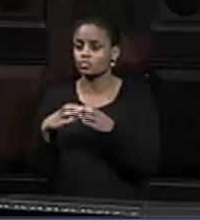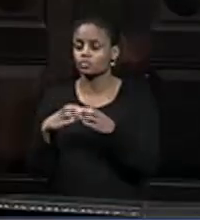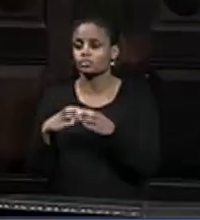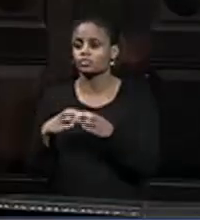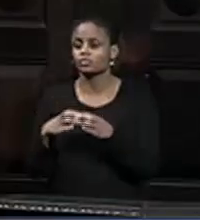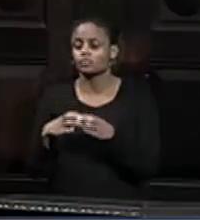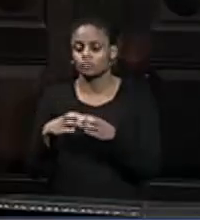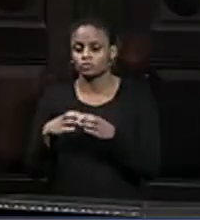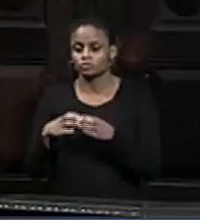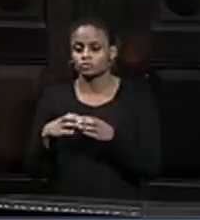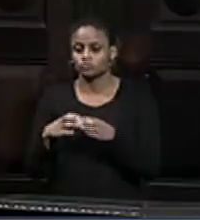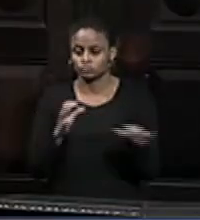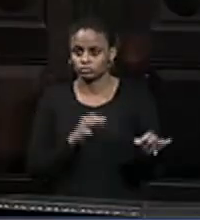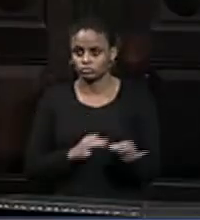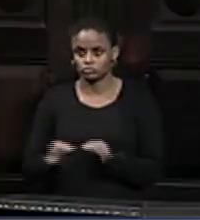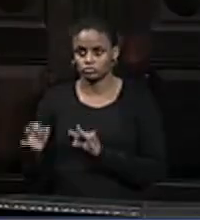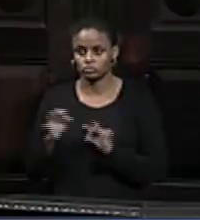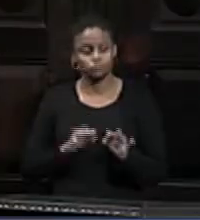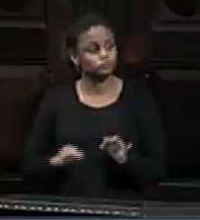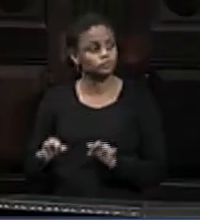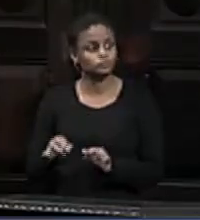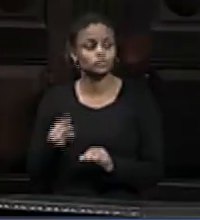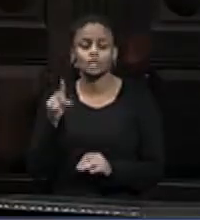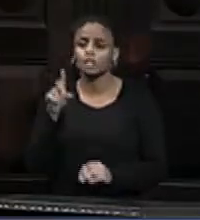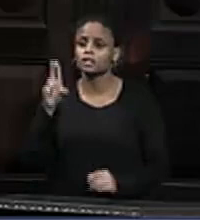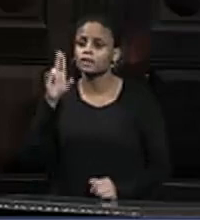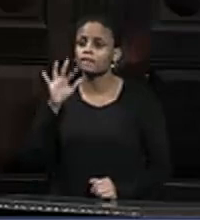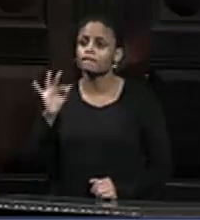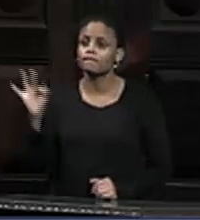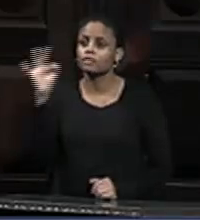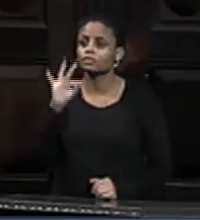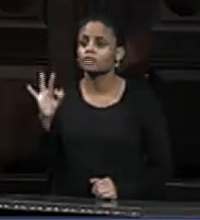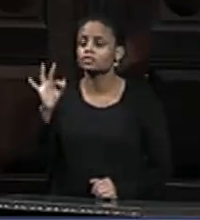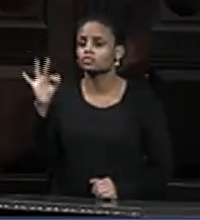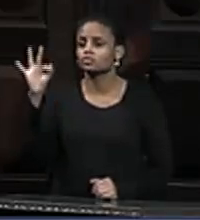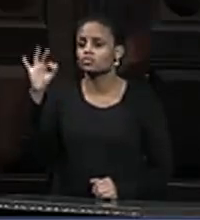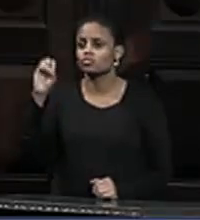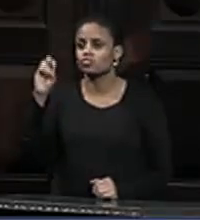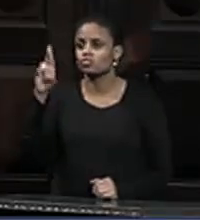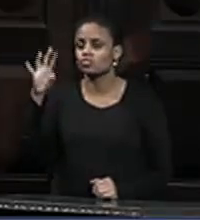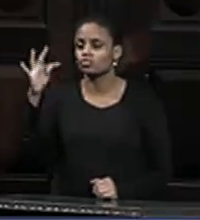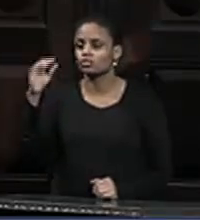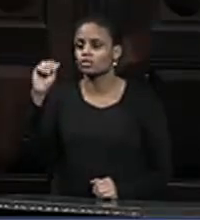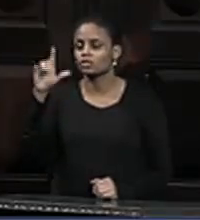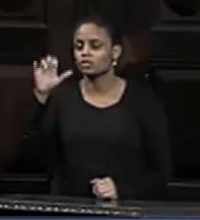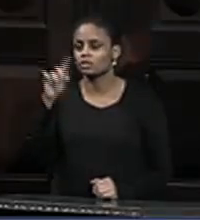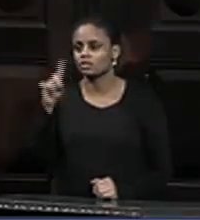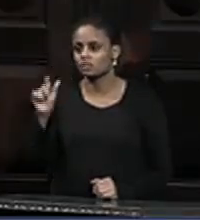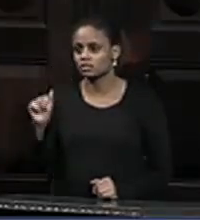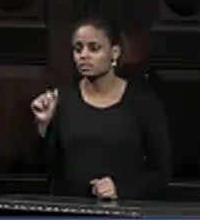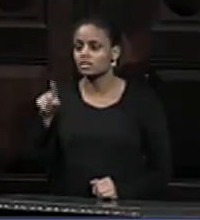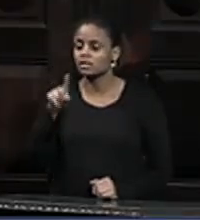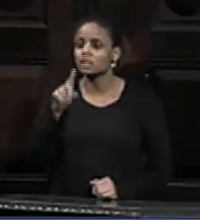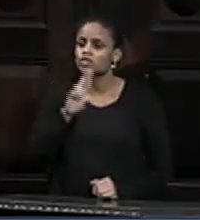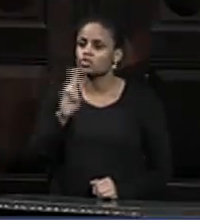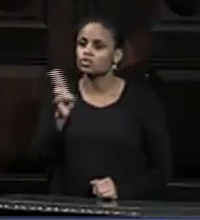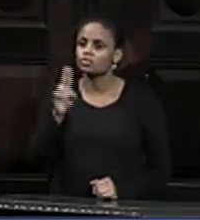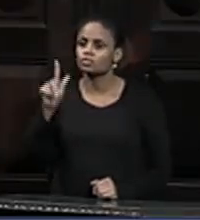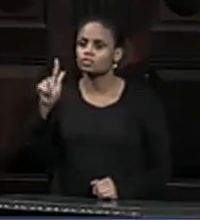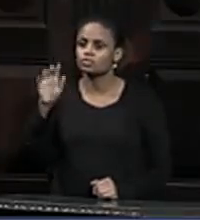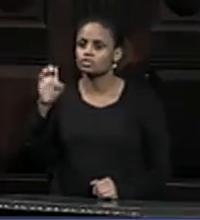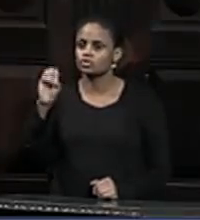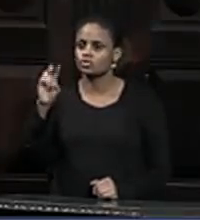Dirigente, que vem da Universidade de Fortaleza, Jorge